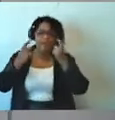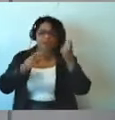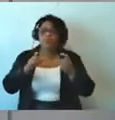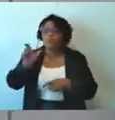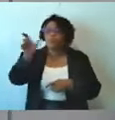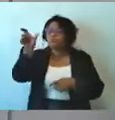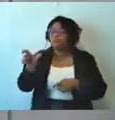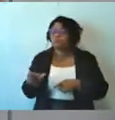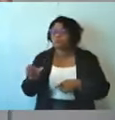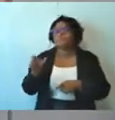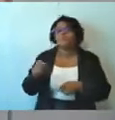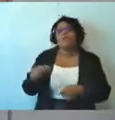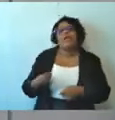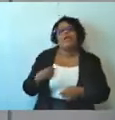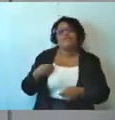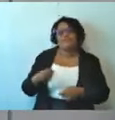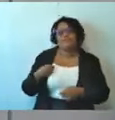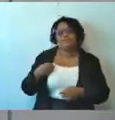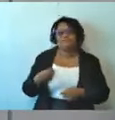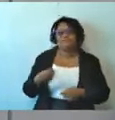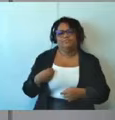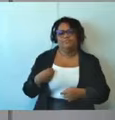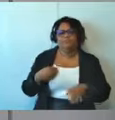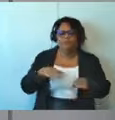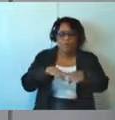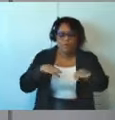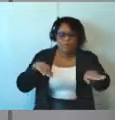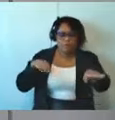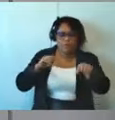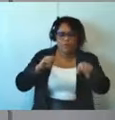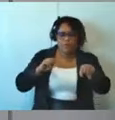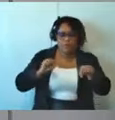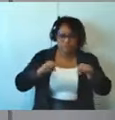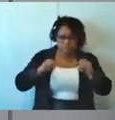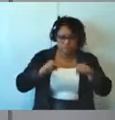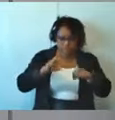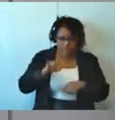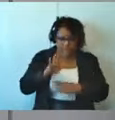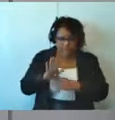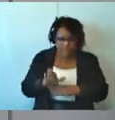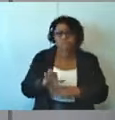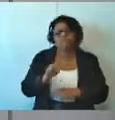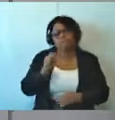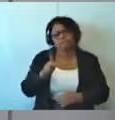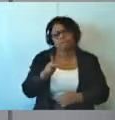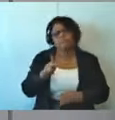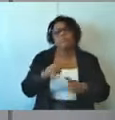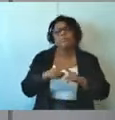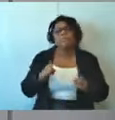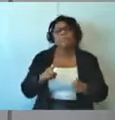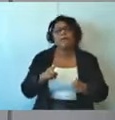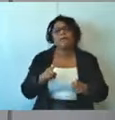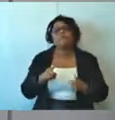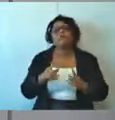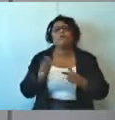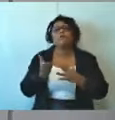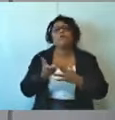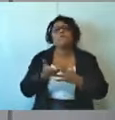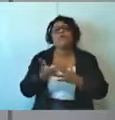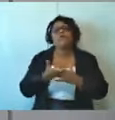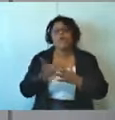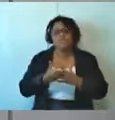a motofaixa vai ajudar? Vai. Mas acontece assim, a preocupação naqueles intervalos, porque o motociclista, o jovem, ele não vai andar